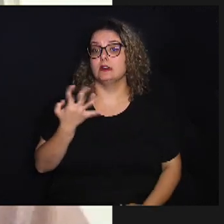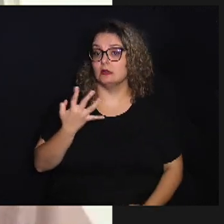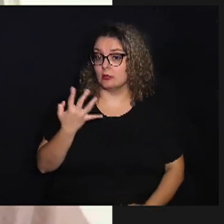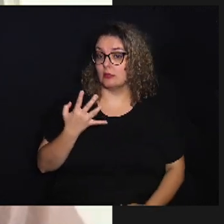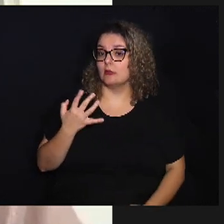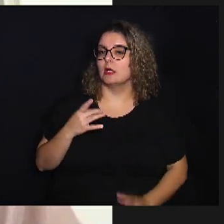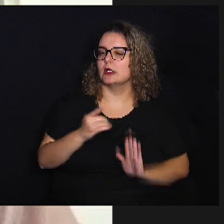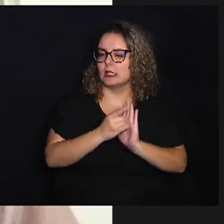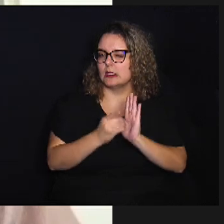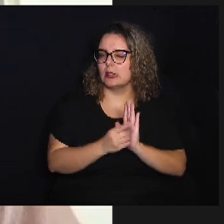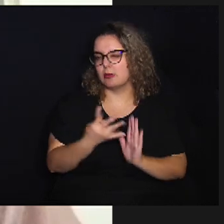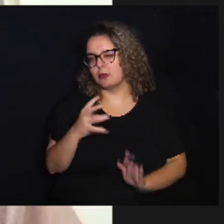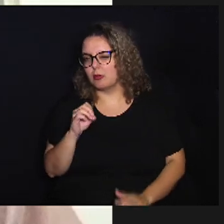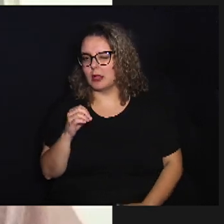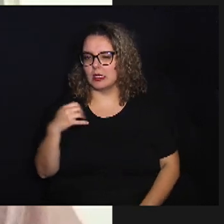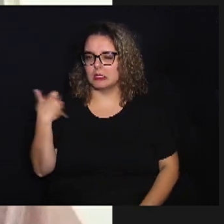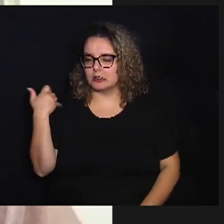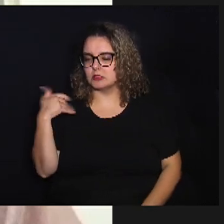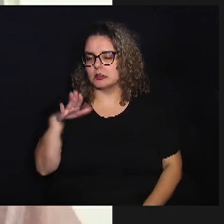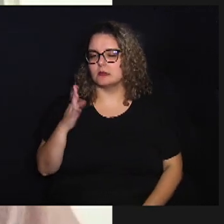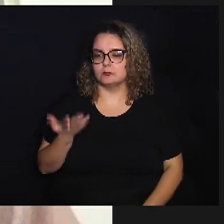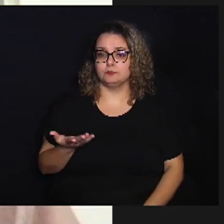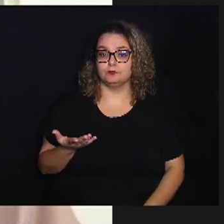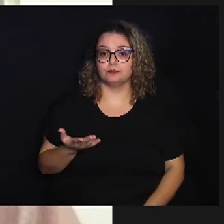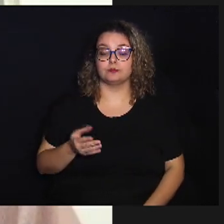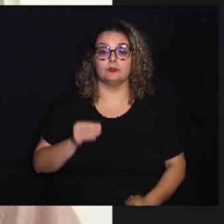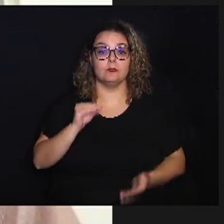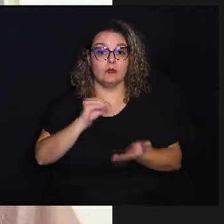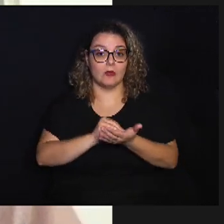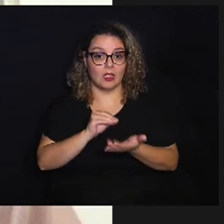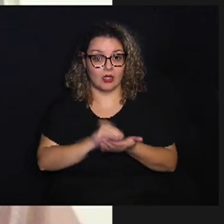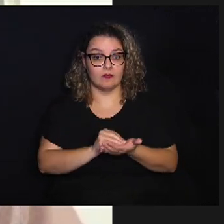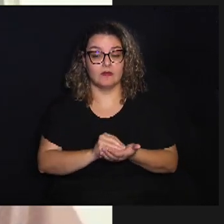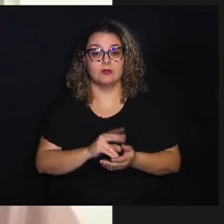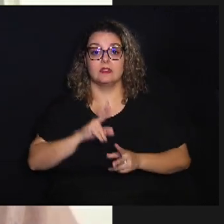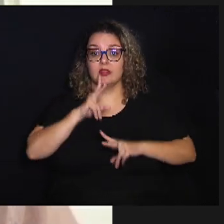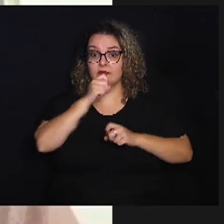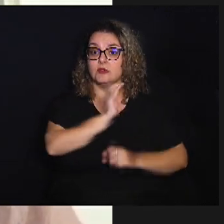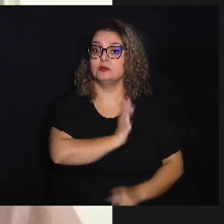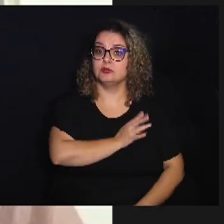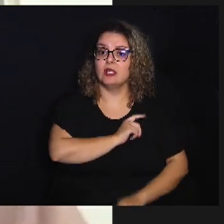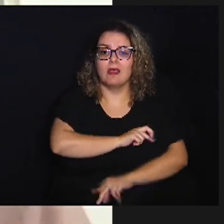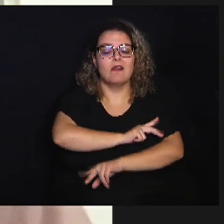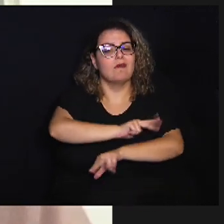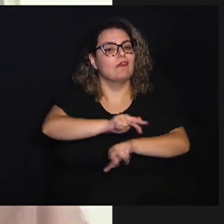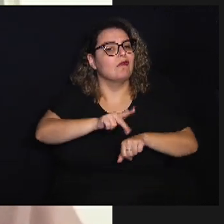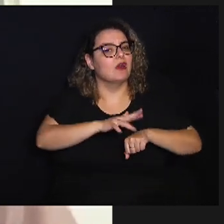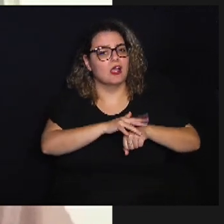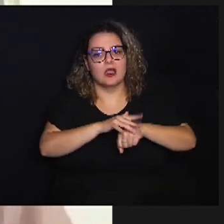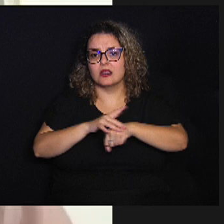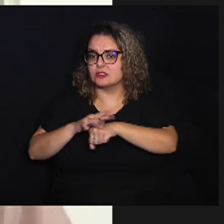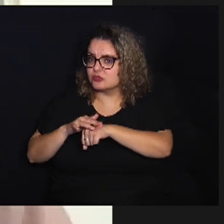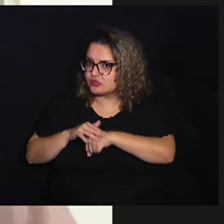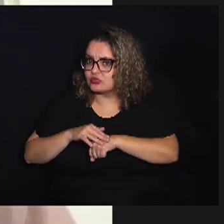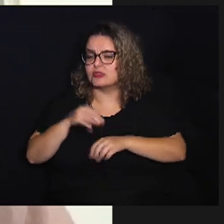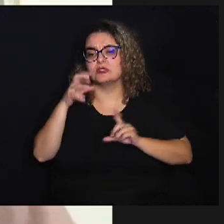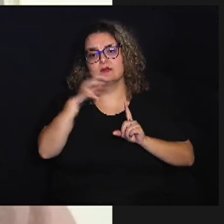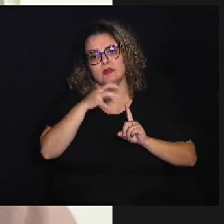temos que lembrar que a insuficiência cardíaca, ela está dentro de um contexto em que várias patologias que afetam o